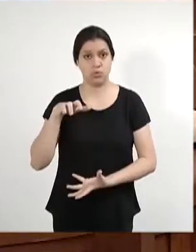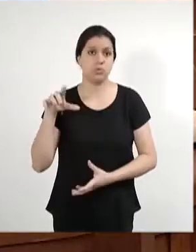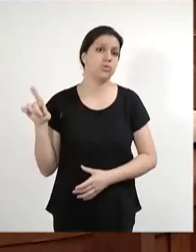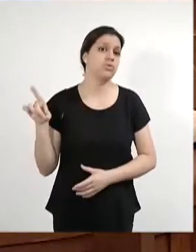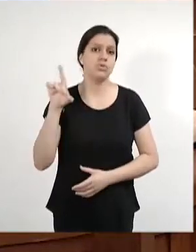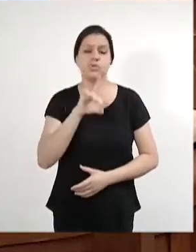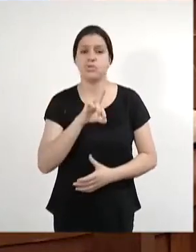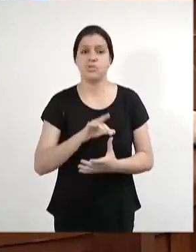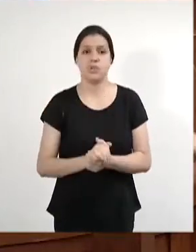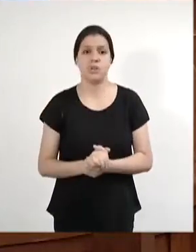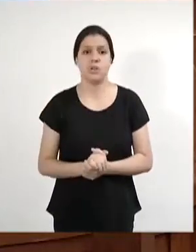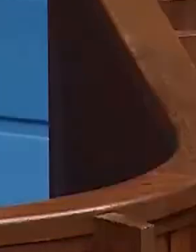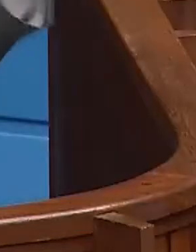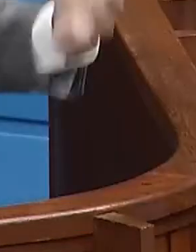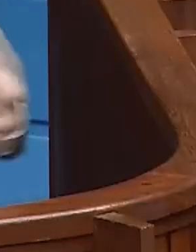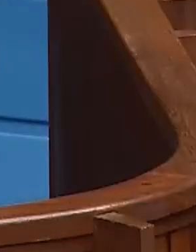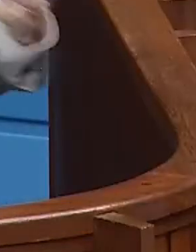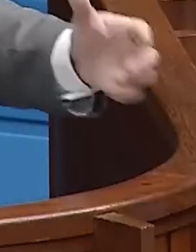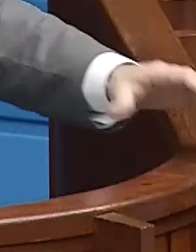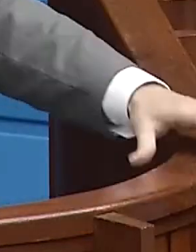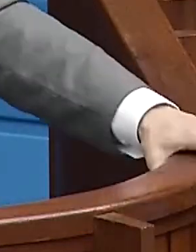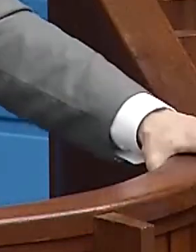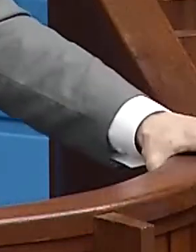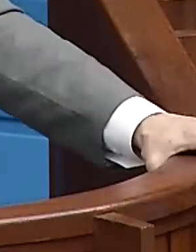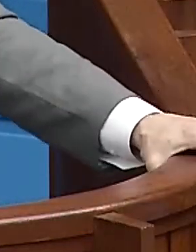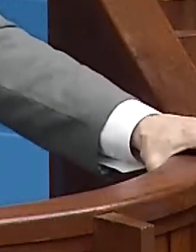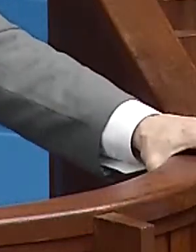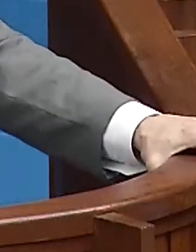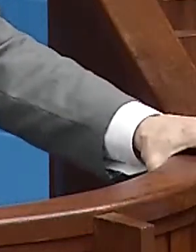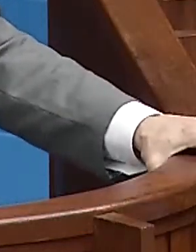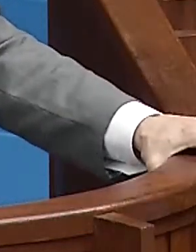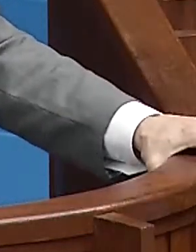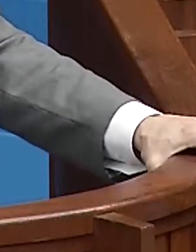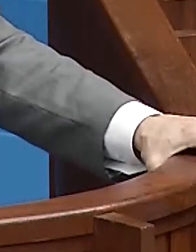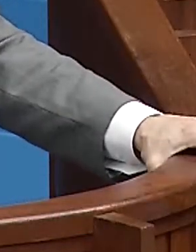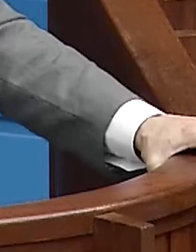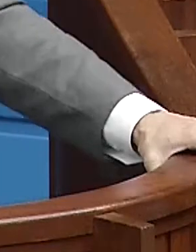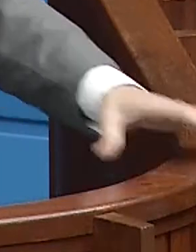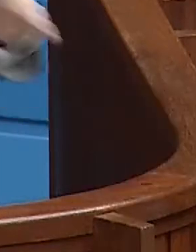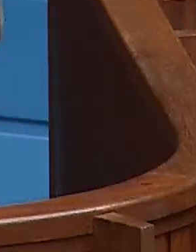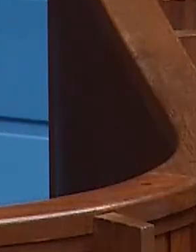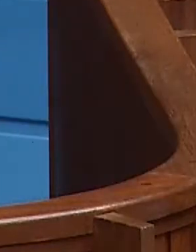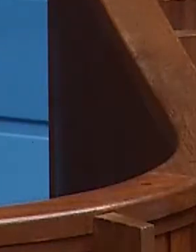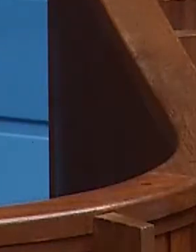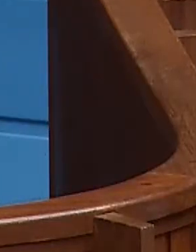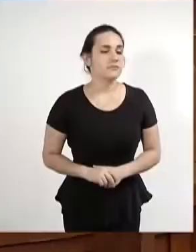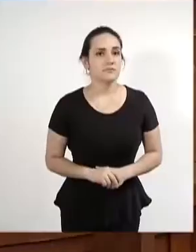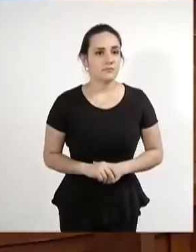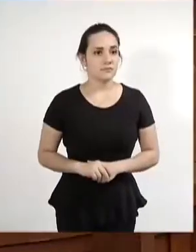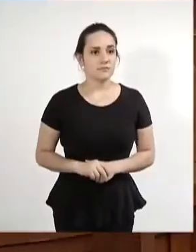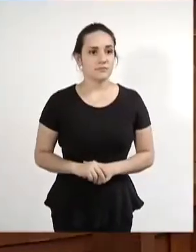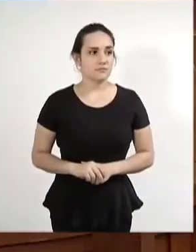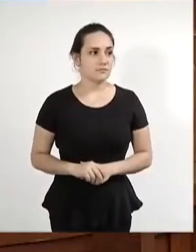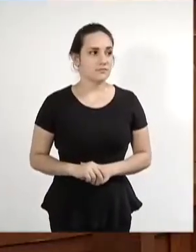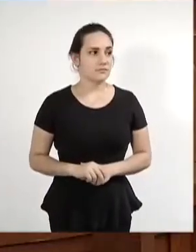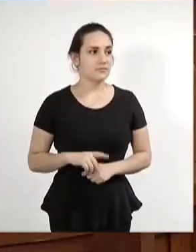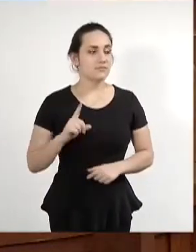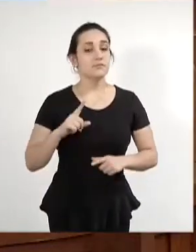promovido pelo PROCON para discutir essa questão do endividamento, da questão